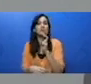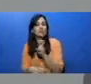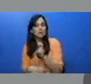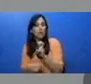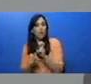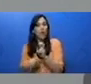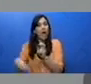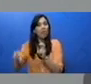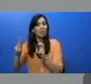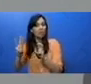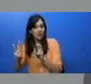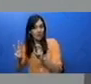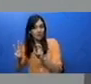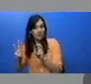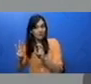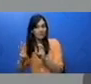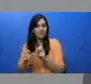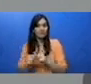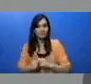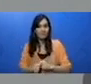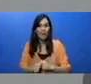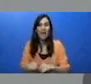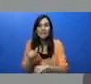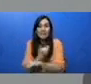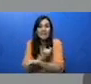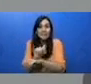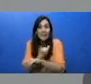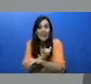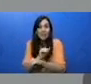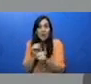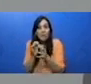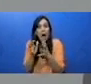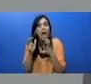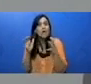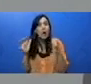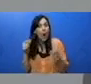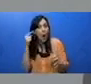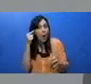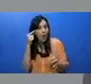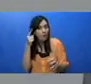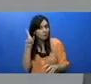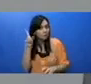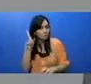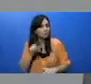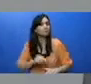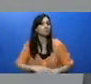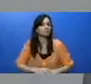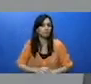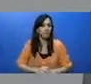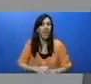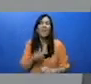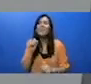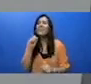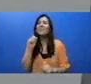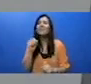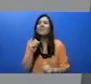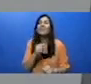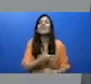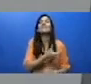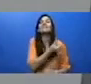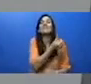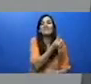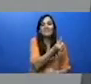o 3, porque eu só posso virar 3 fichas por jogada. E que número eu formei aqui, olha?